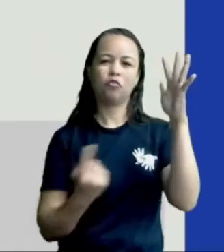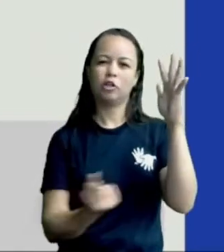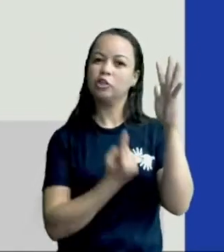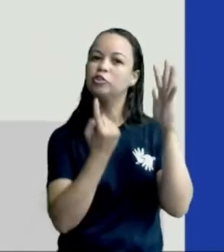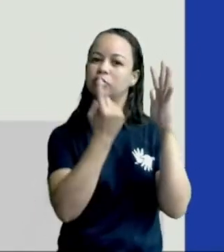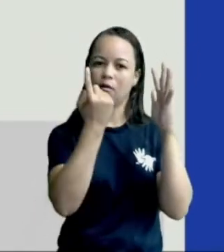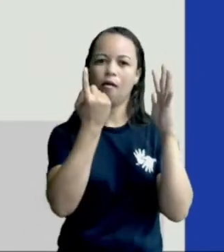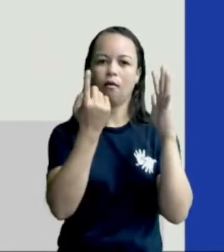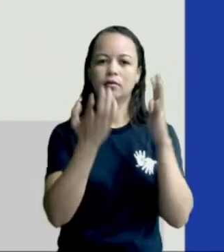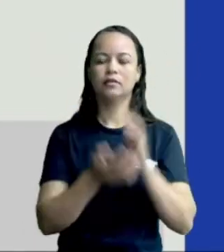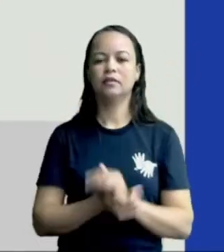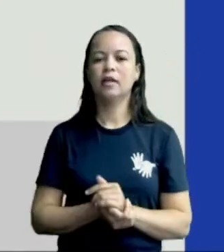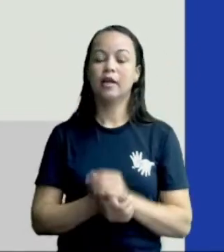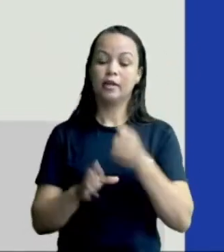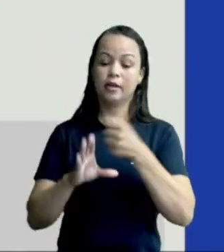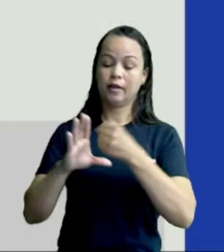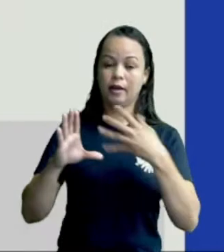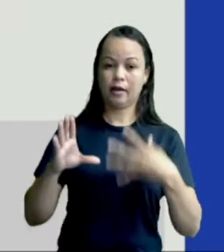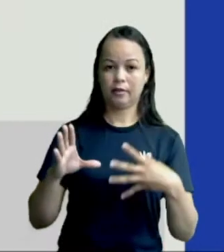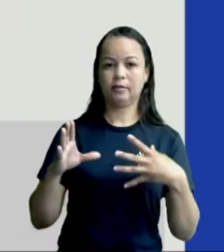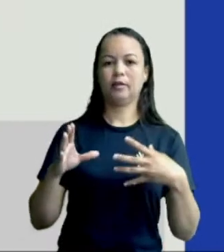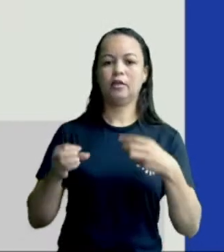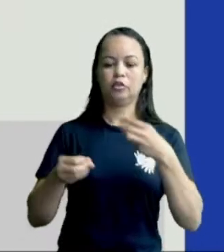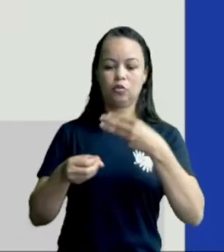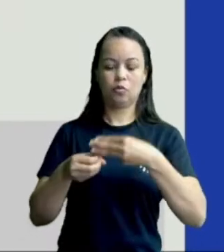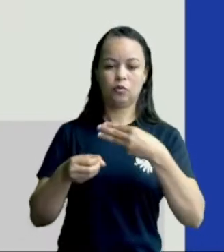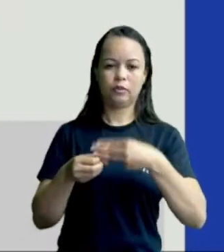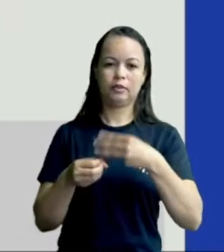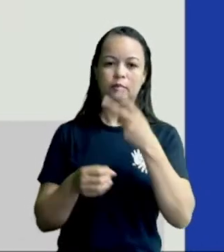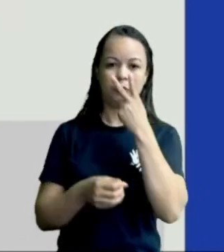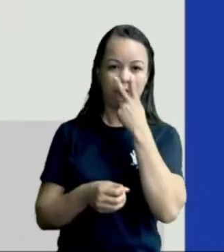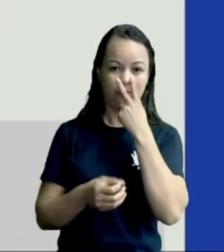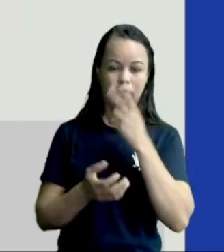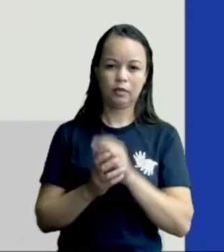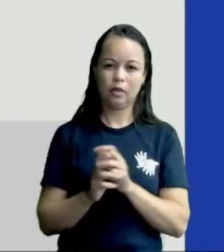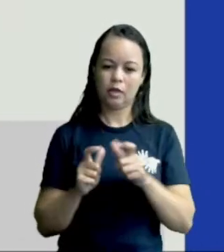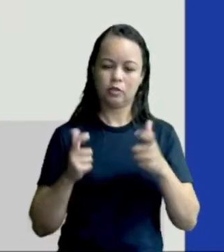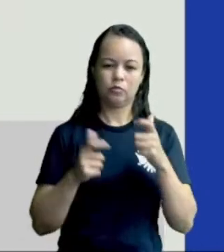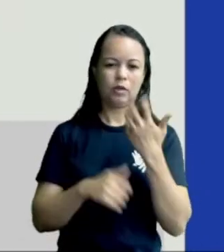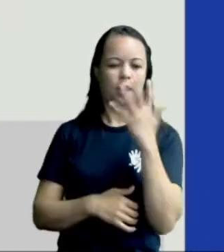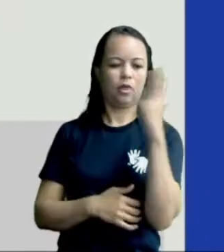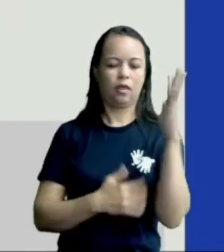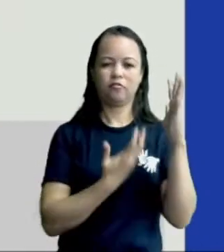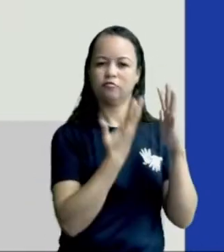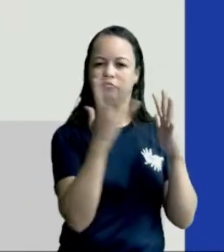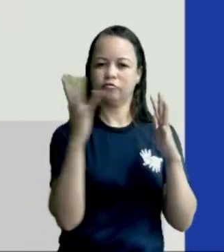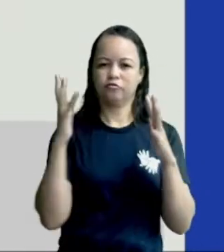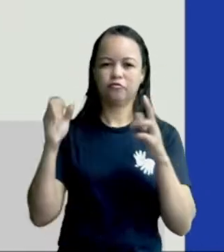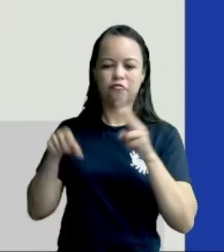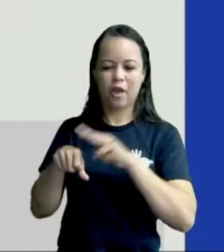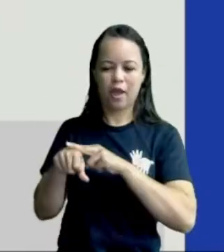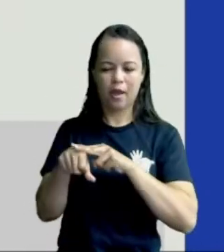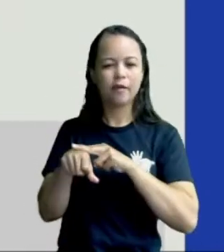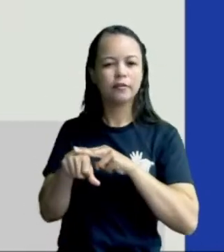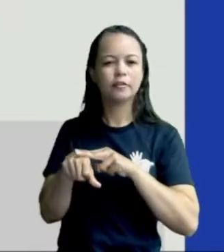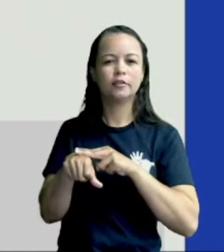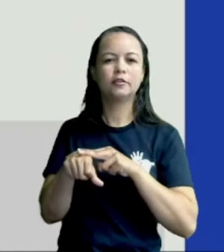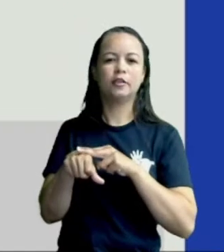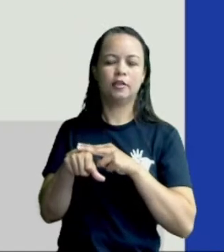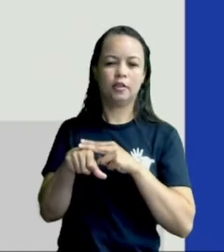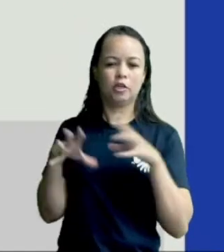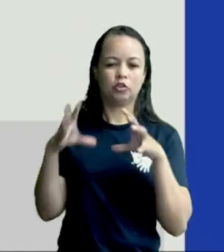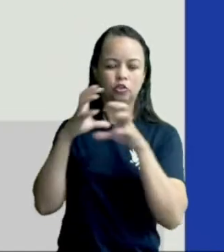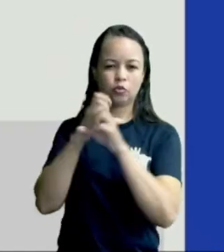também, que caracteriza o município de Vitória e Santo Antão. É exuberante de folhagem, verde escuro, rica